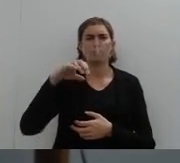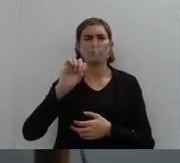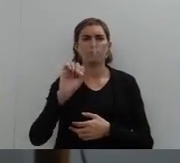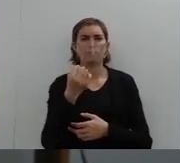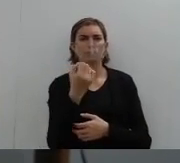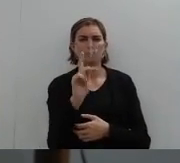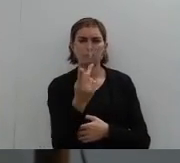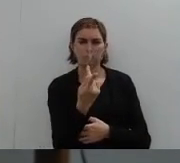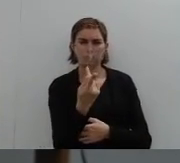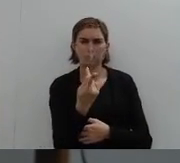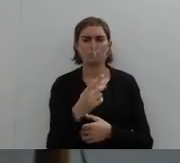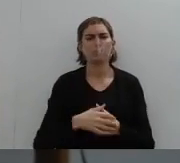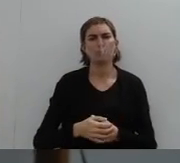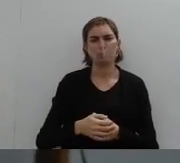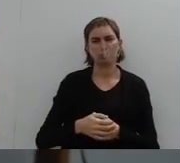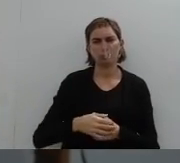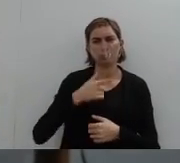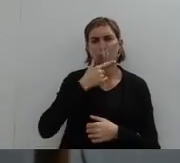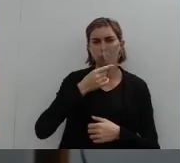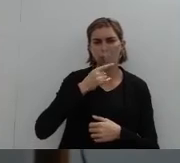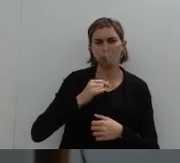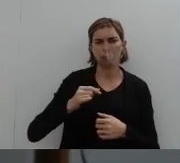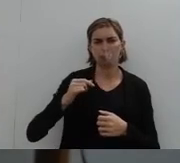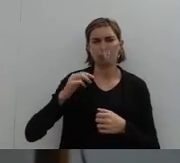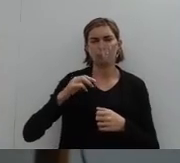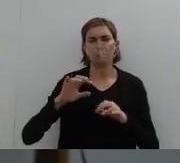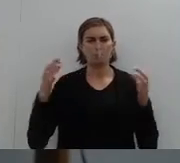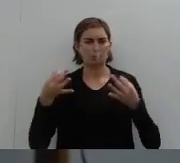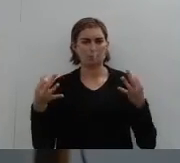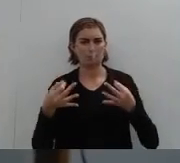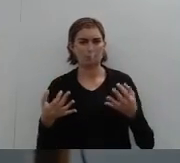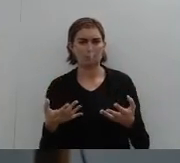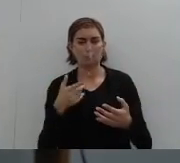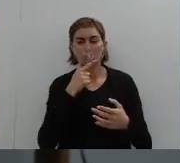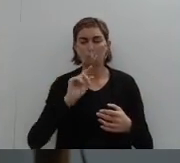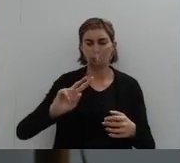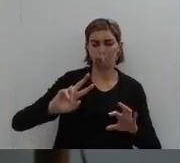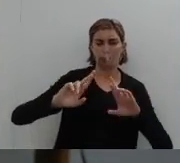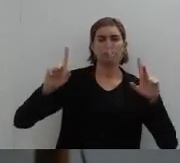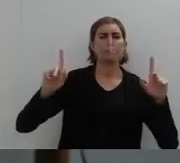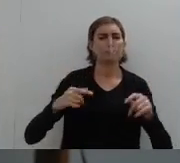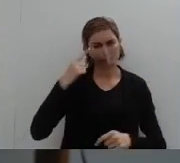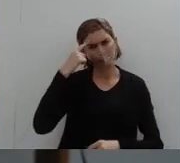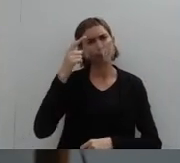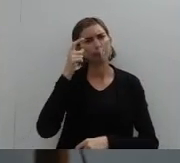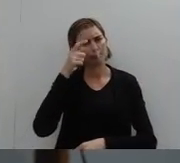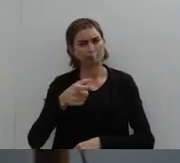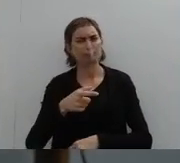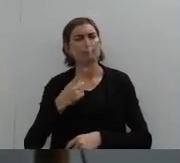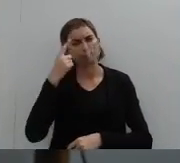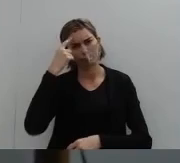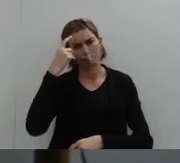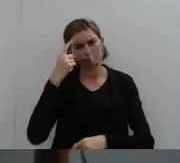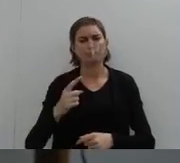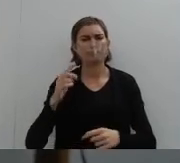meio que errada por super-homem, mas que para Nietzsche era o homem para além do homem. Uma ideia interessante para a gente